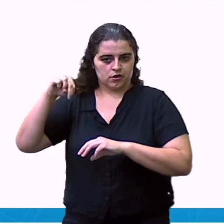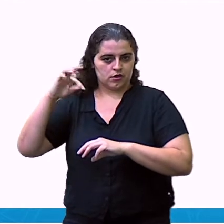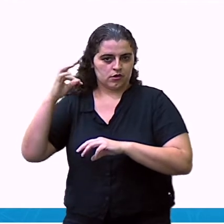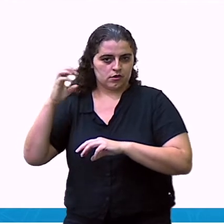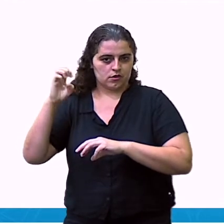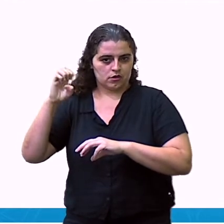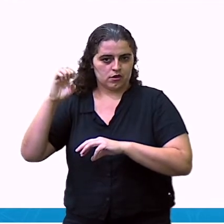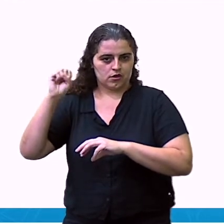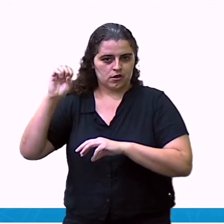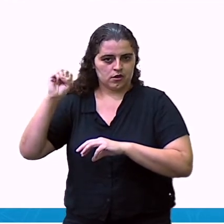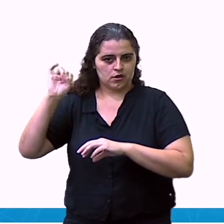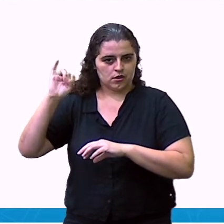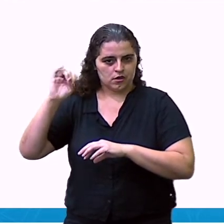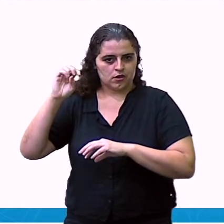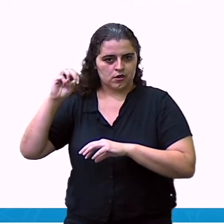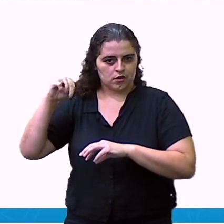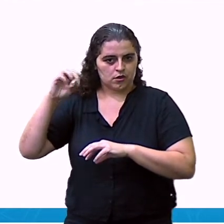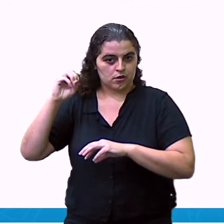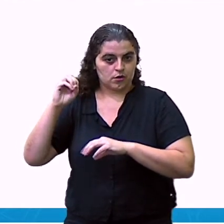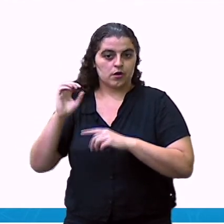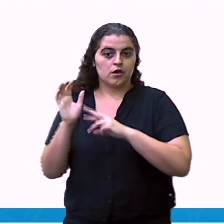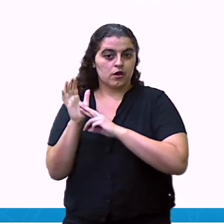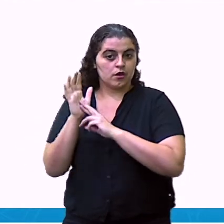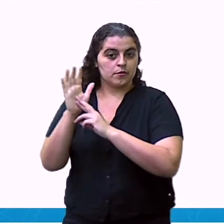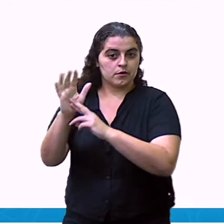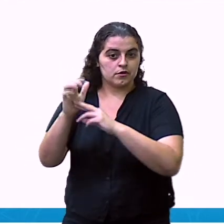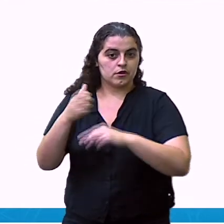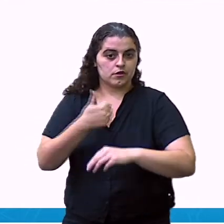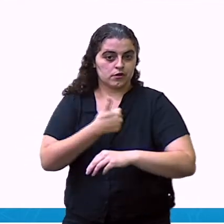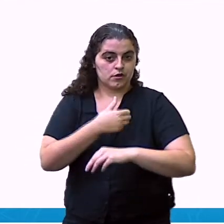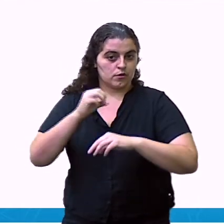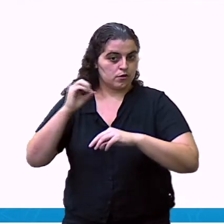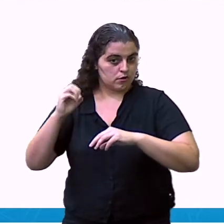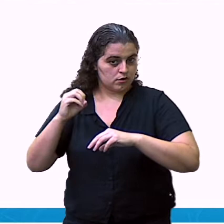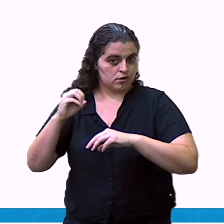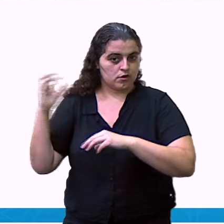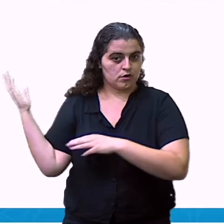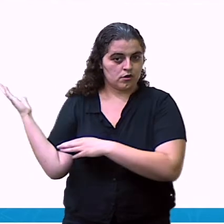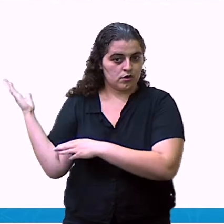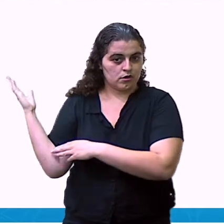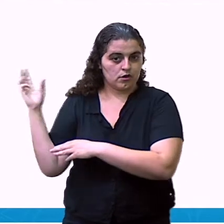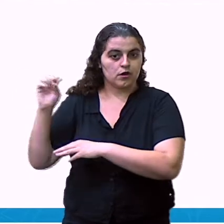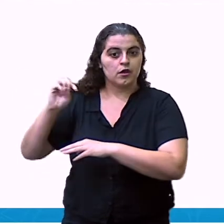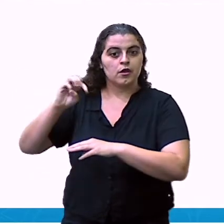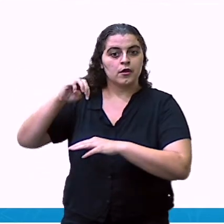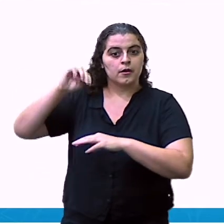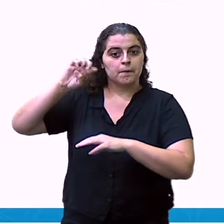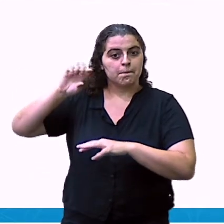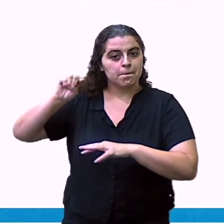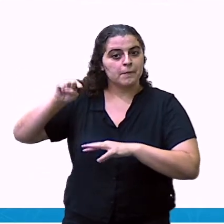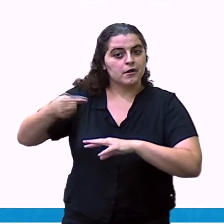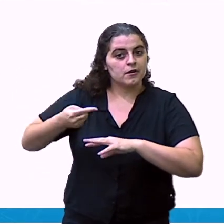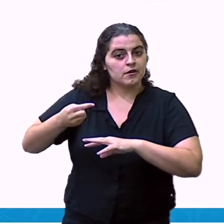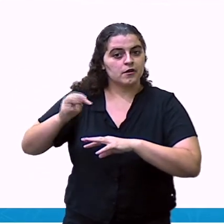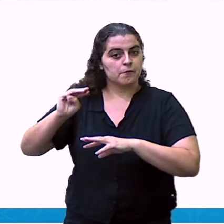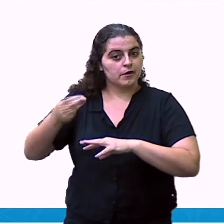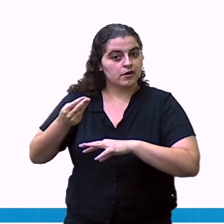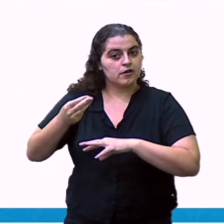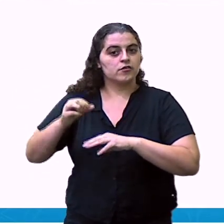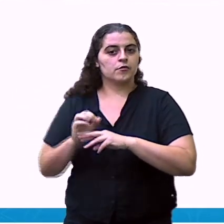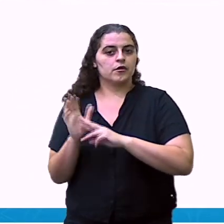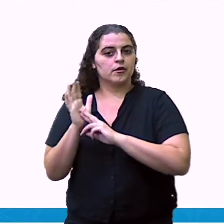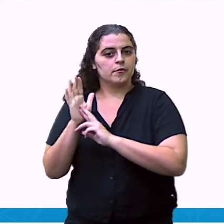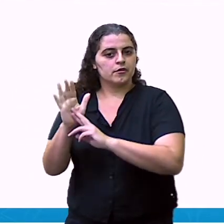4 décimos. Segunda fração, 8 centésimos. E outra fração,